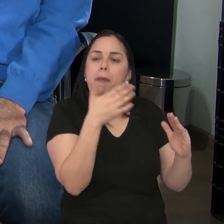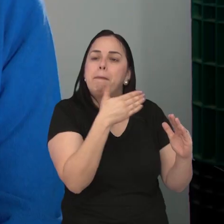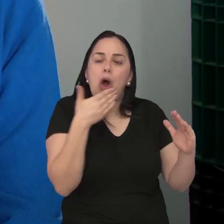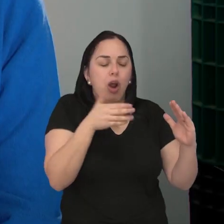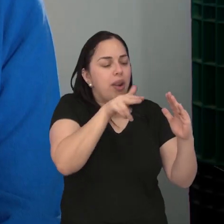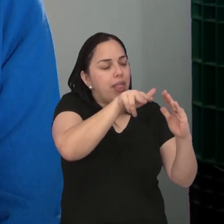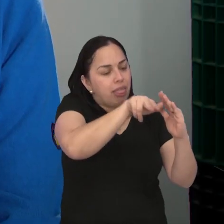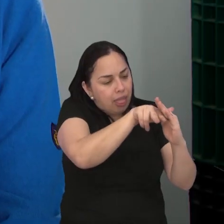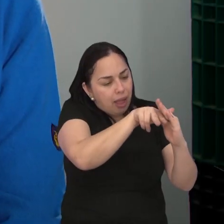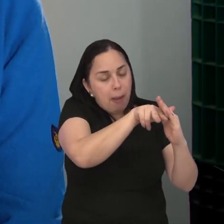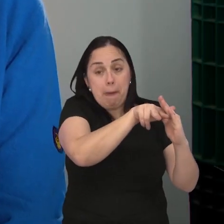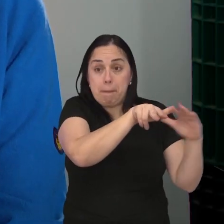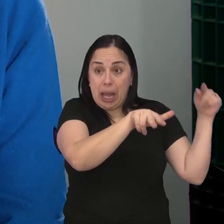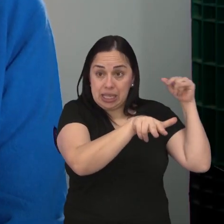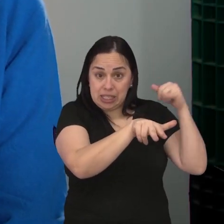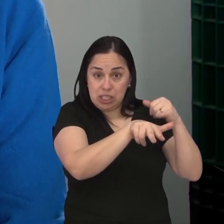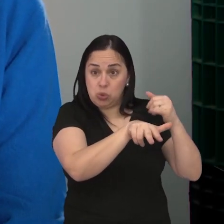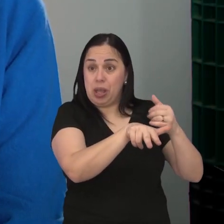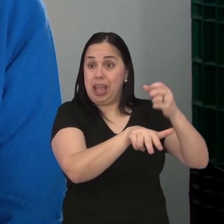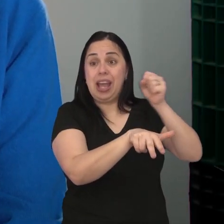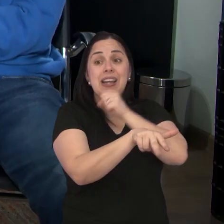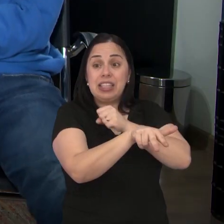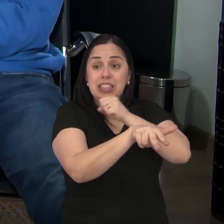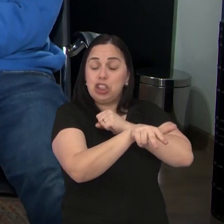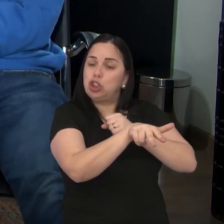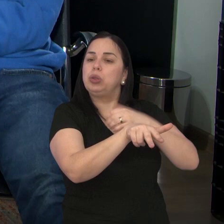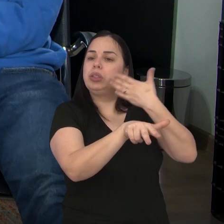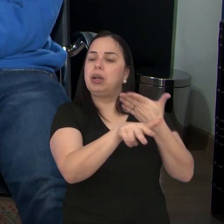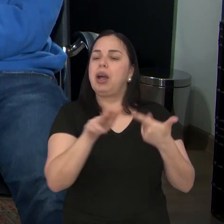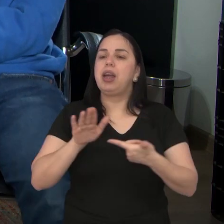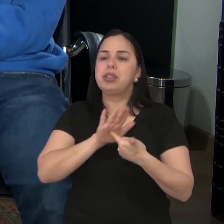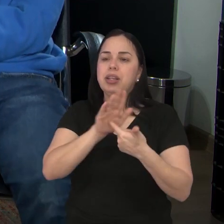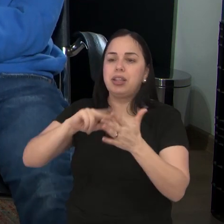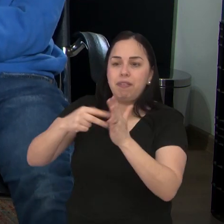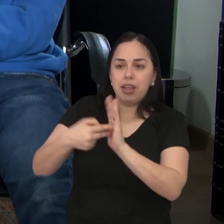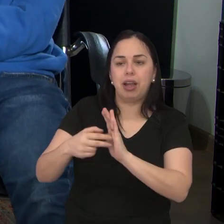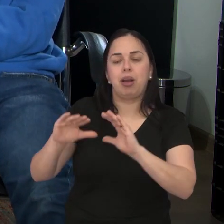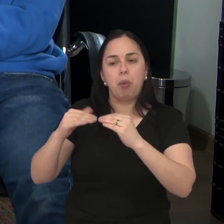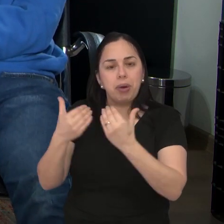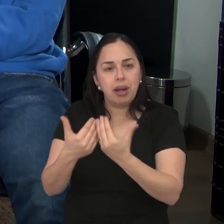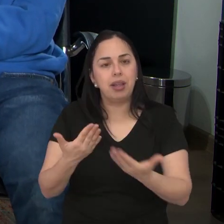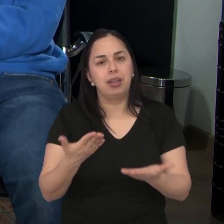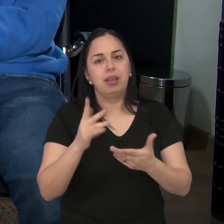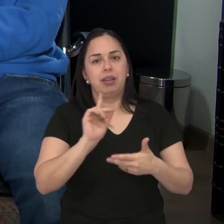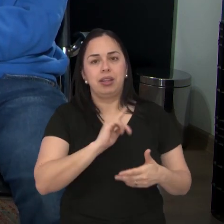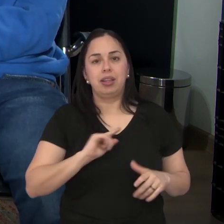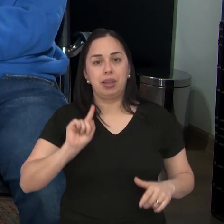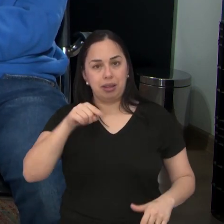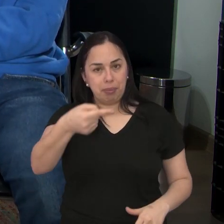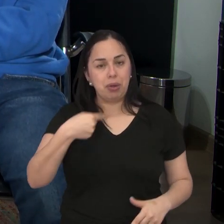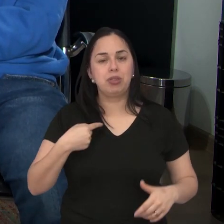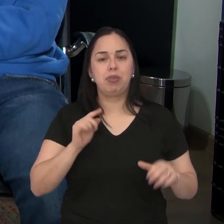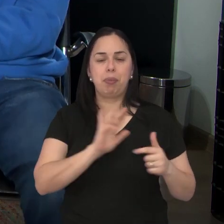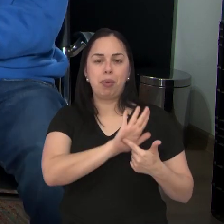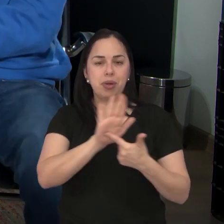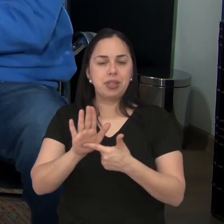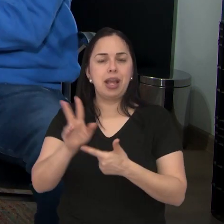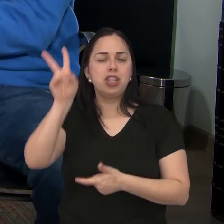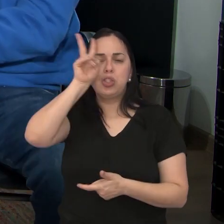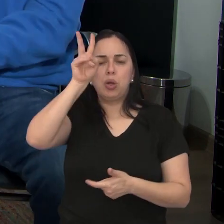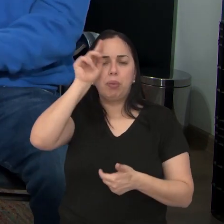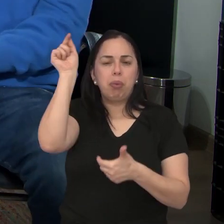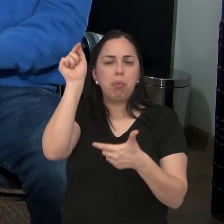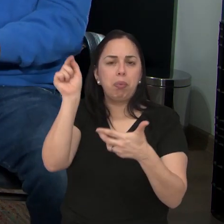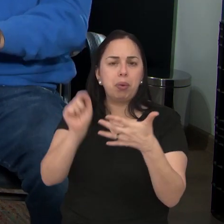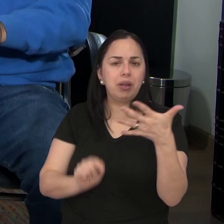simbólica é de grande valor para a comunidade. Vou fazer o seguinte, a gente vai para um rapidíssimo intervalo, daqui a pouquinho tem o último bloco